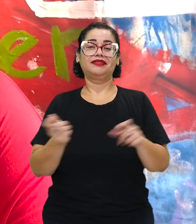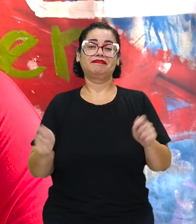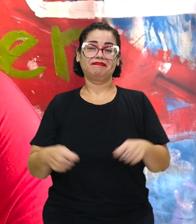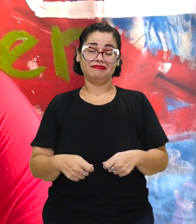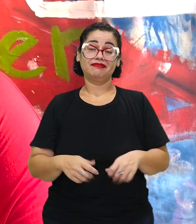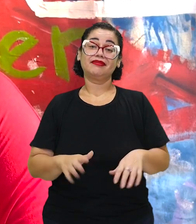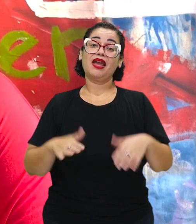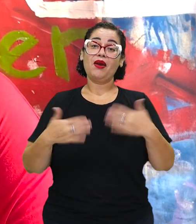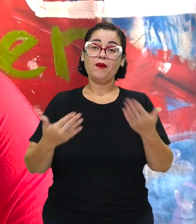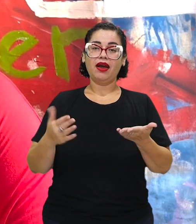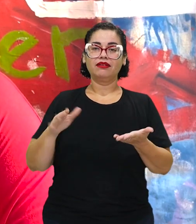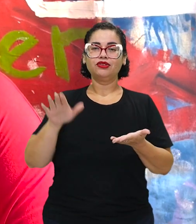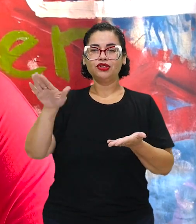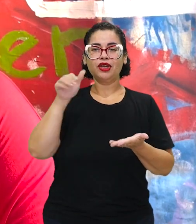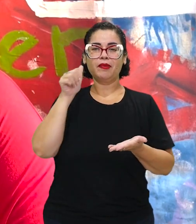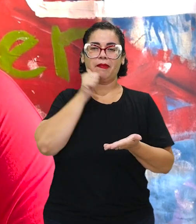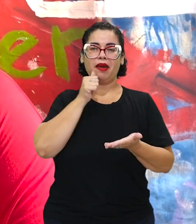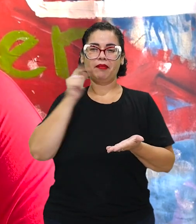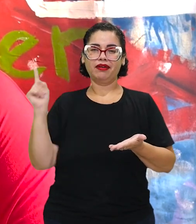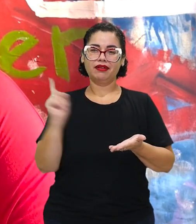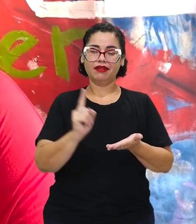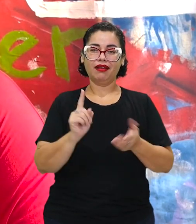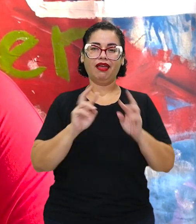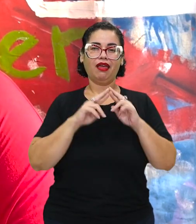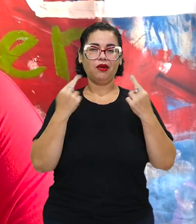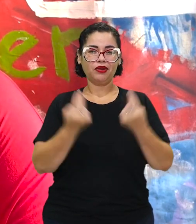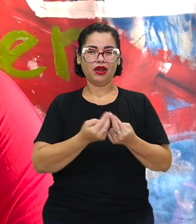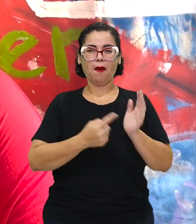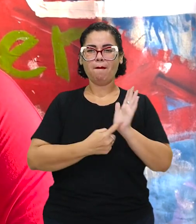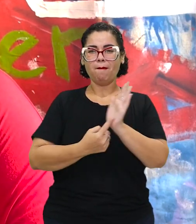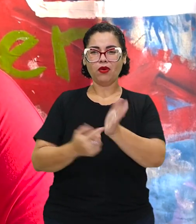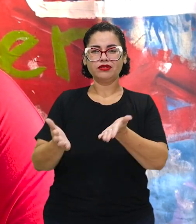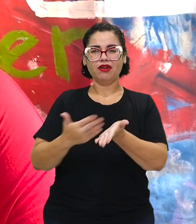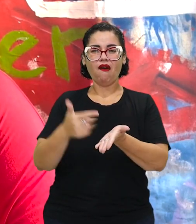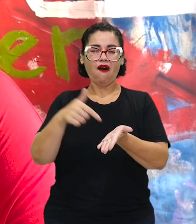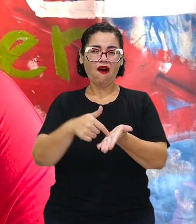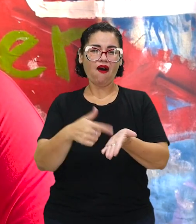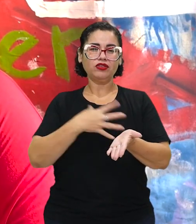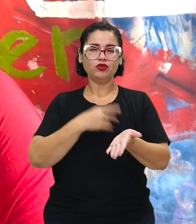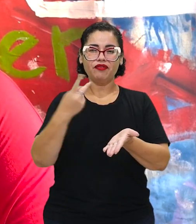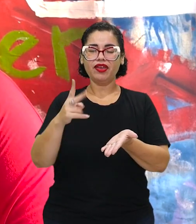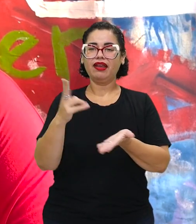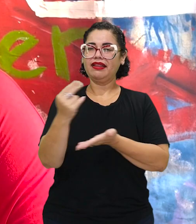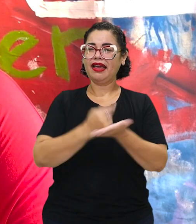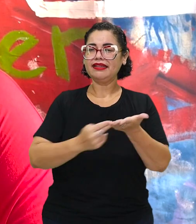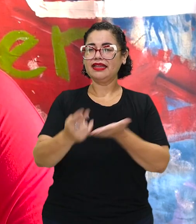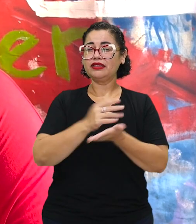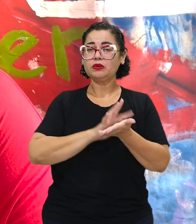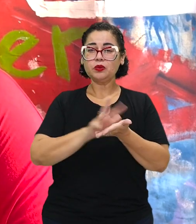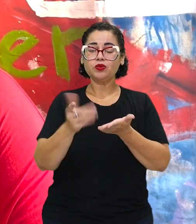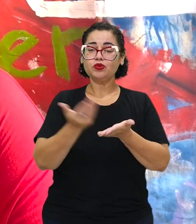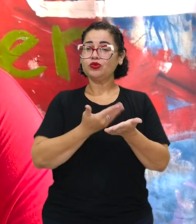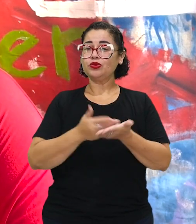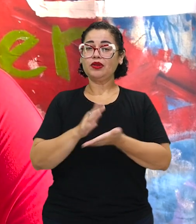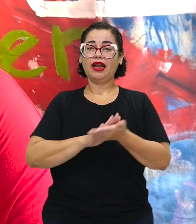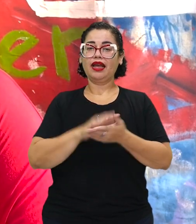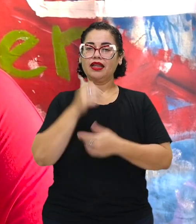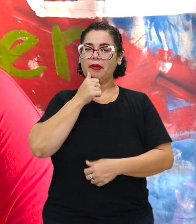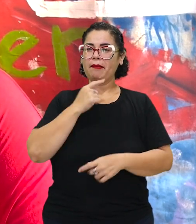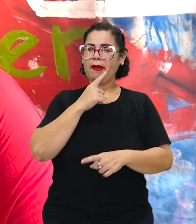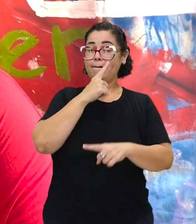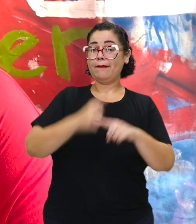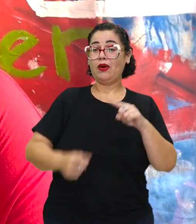Então, quando chamaram a minha mãe, que mostraram o meu caderno só desenhado, minha mãe me